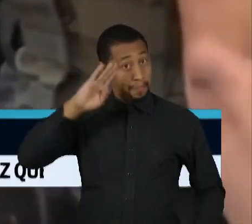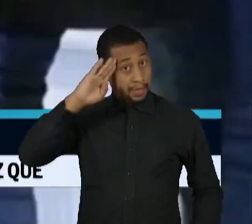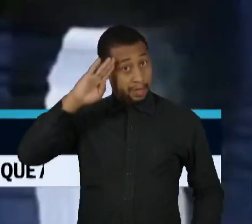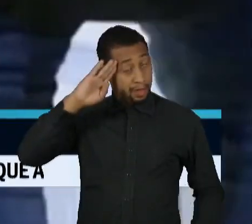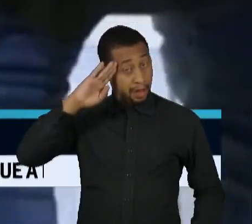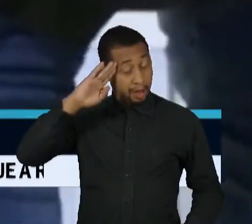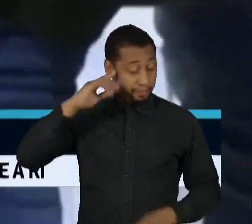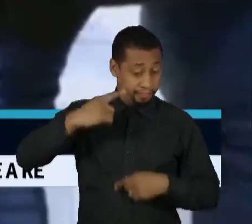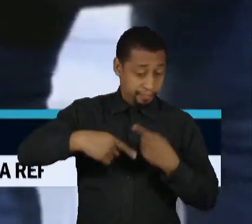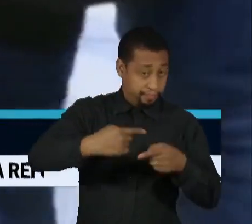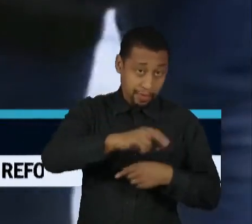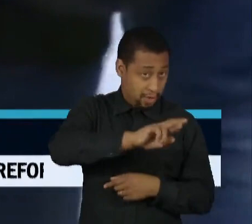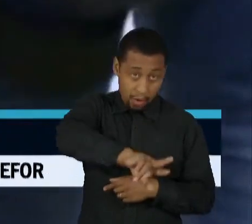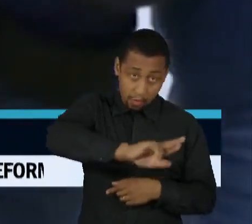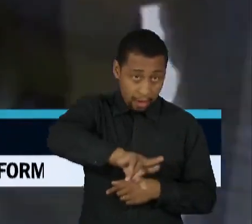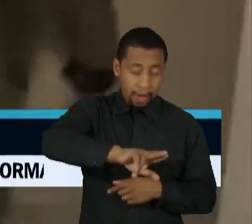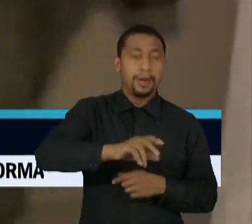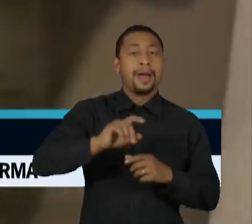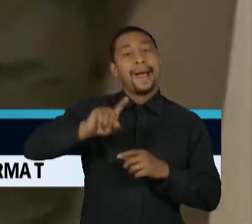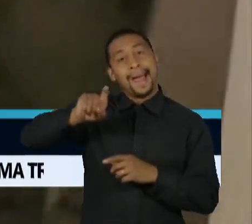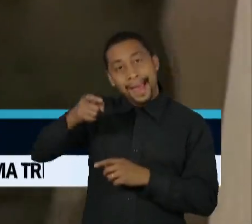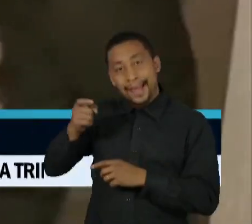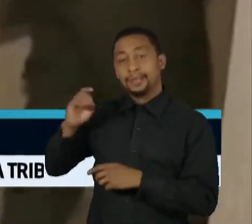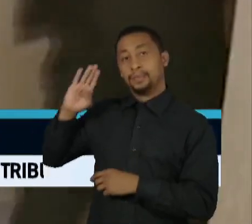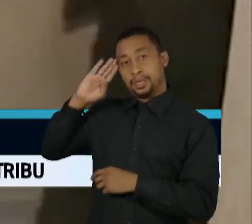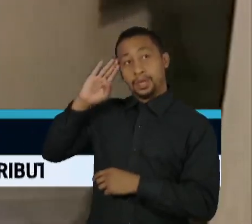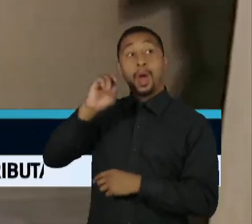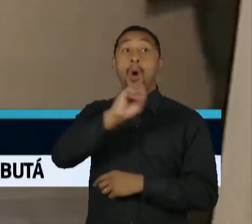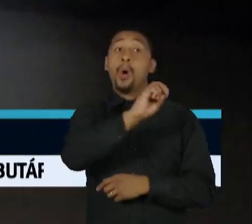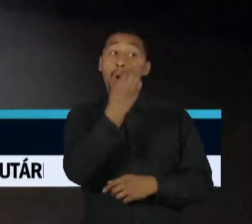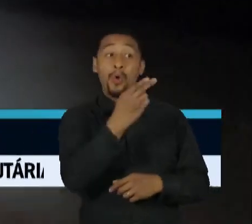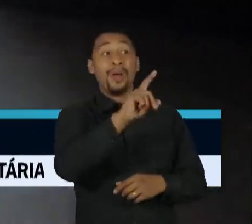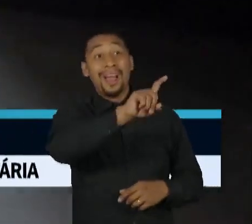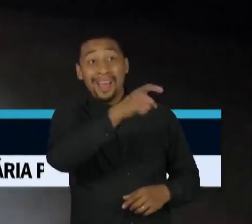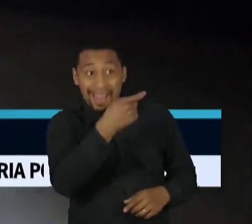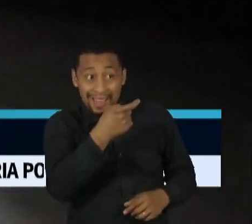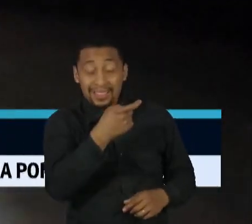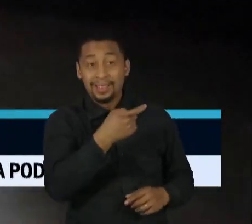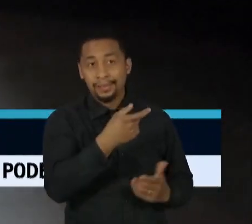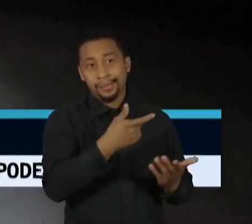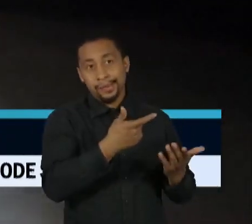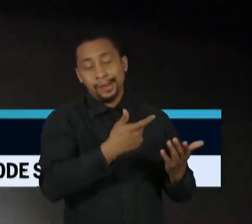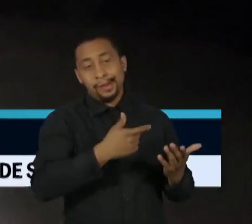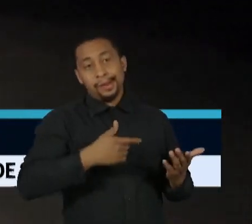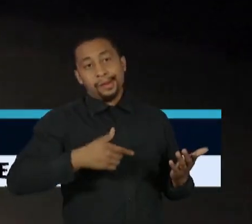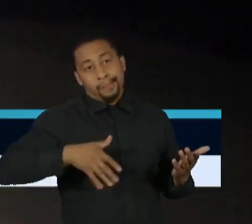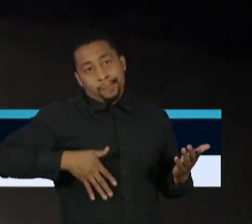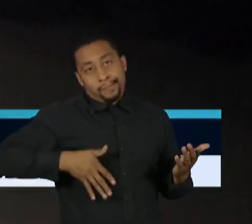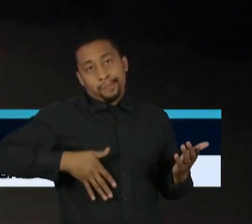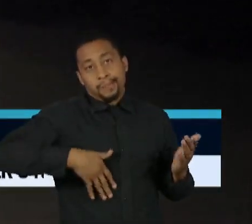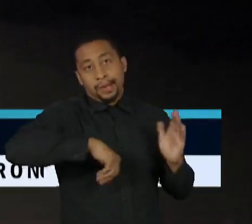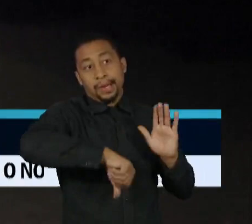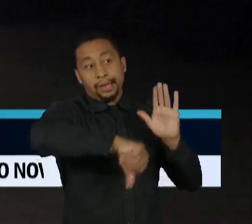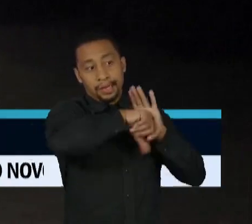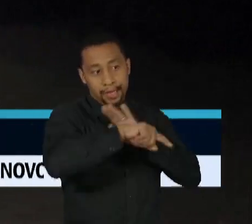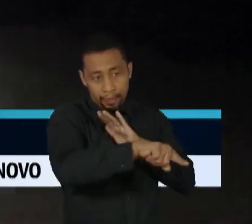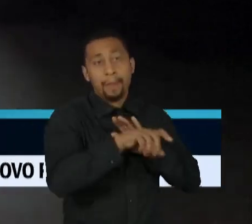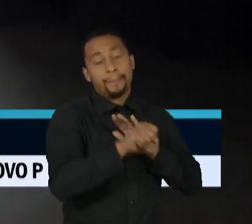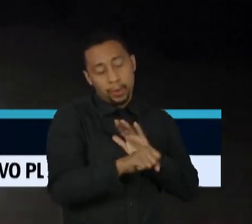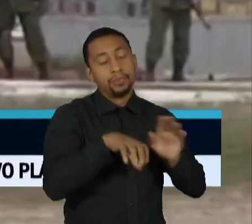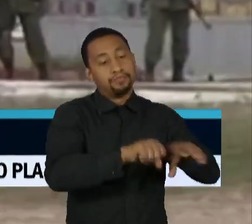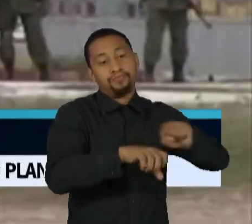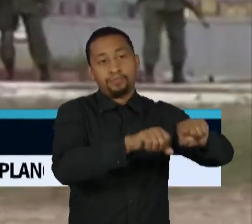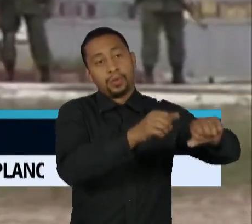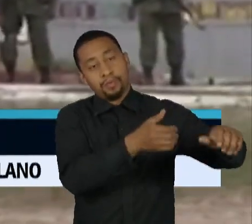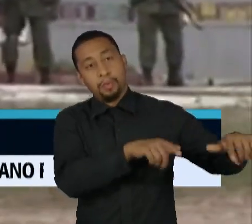usar ex-militares, como também pode usar ex-condenados, né? A gente viu muitos episódios onde seu líder, o Prigozhin, recrutava condenados, né, nas